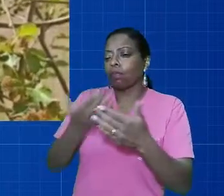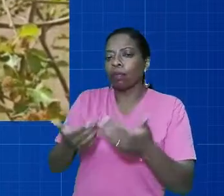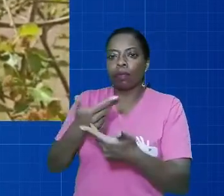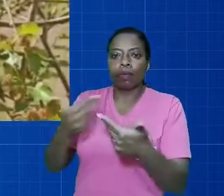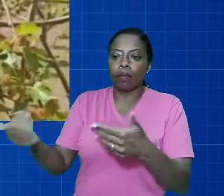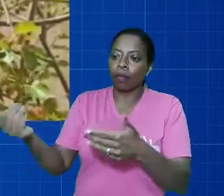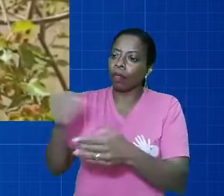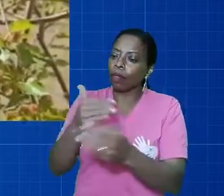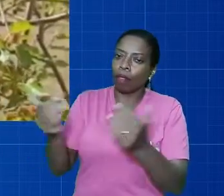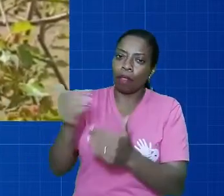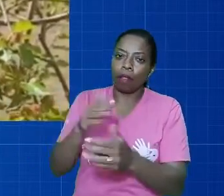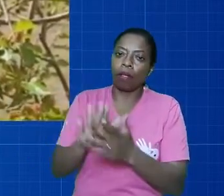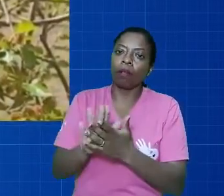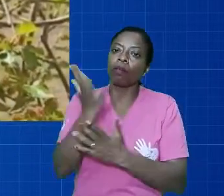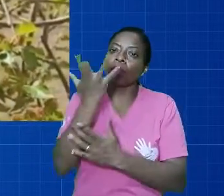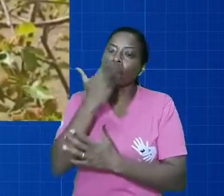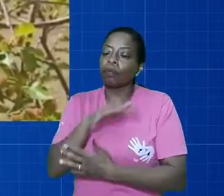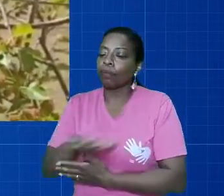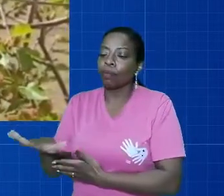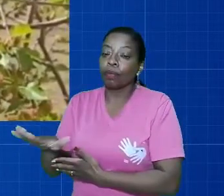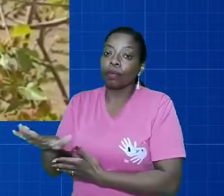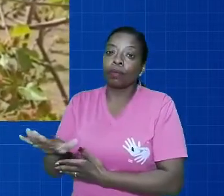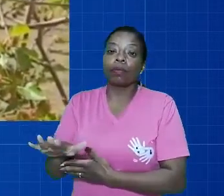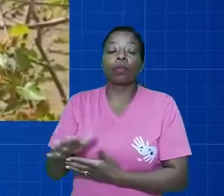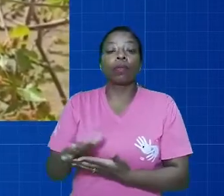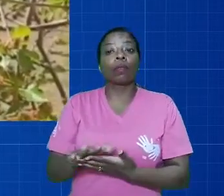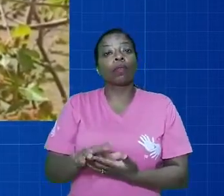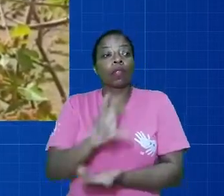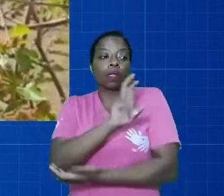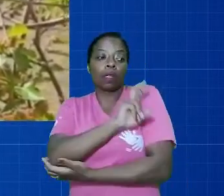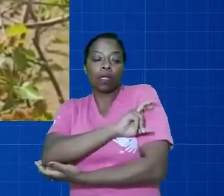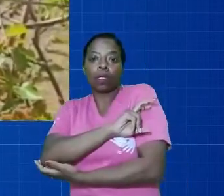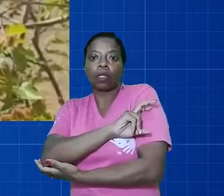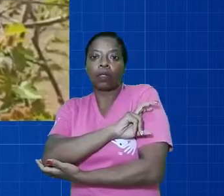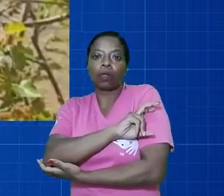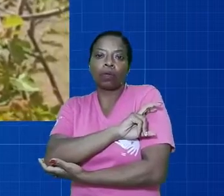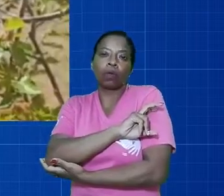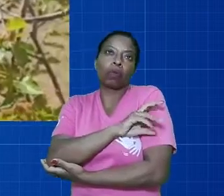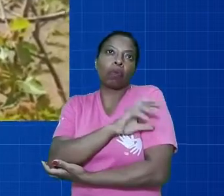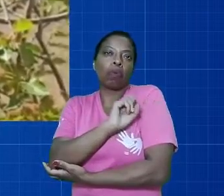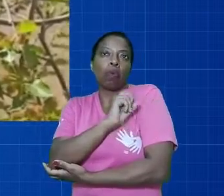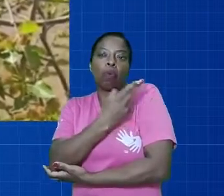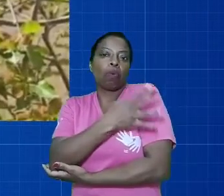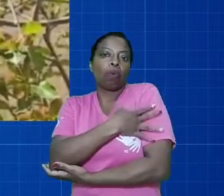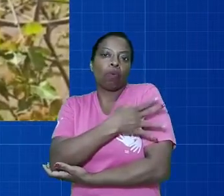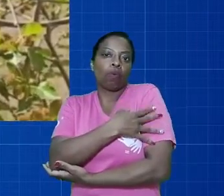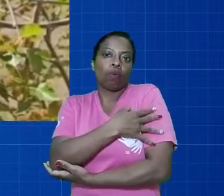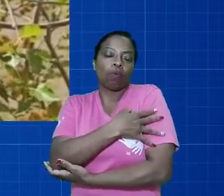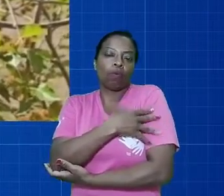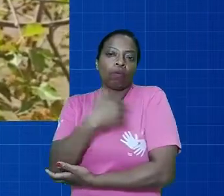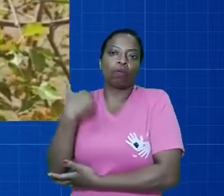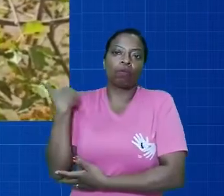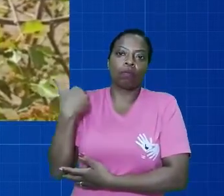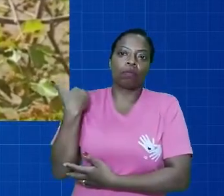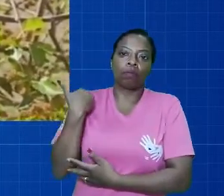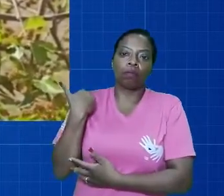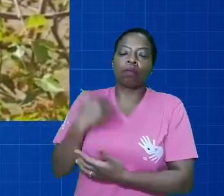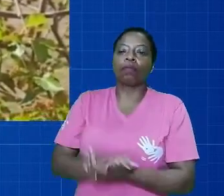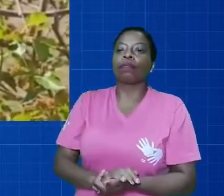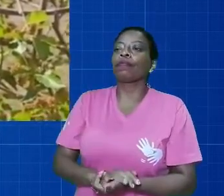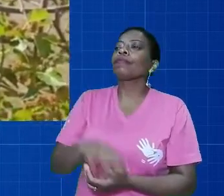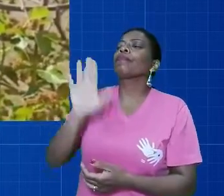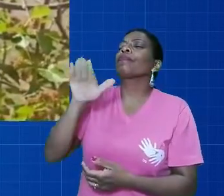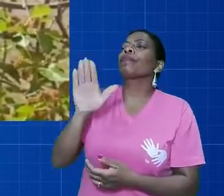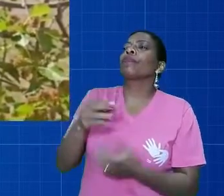abriu horários disponíveis para os alunos menores, que seriam em torno de quarto, quinto ano. Como que era o sentimento desses